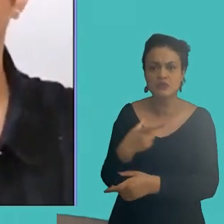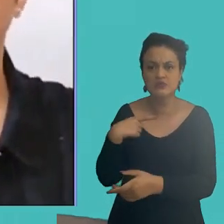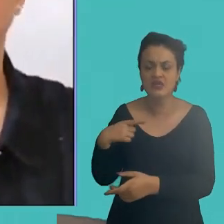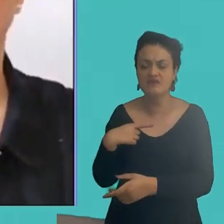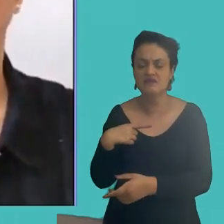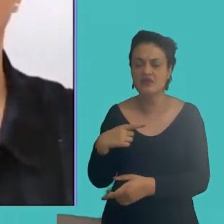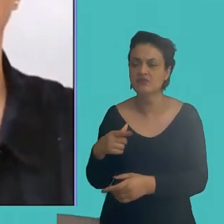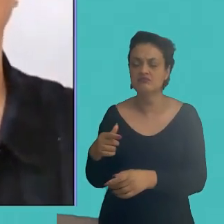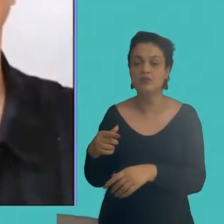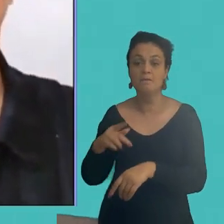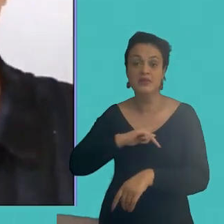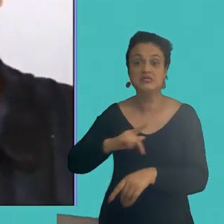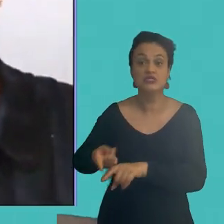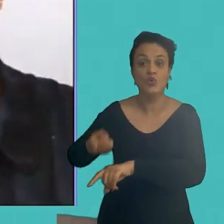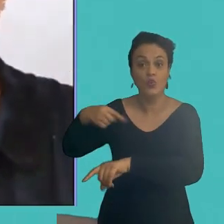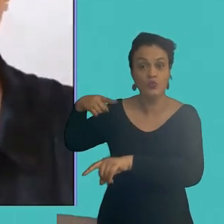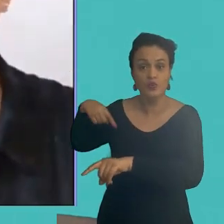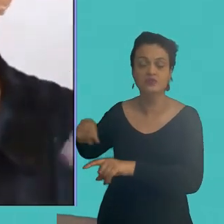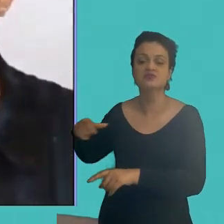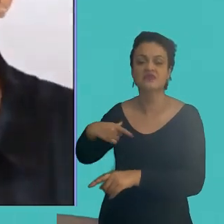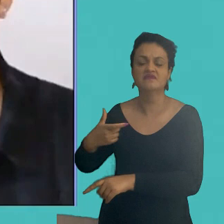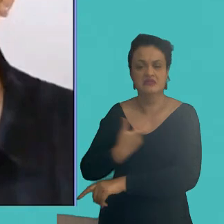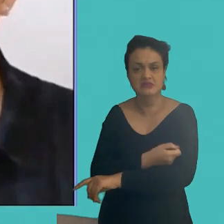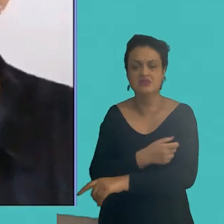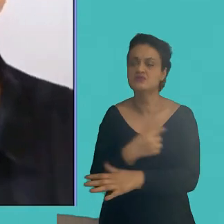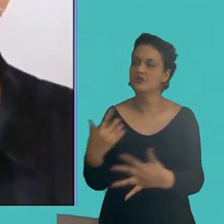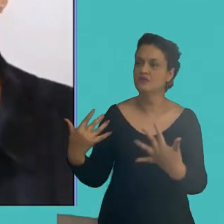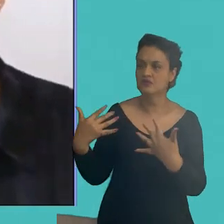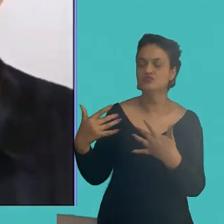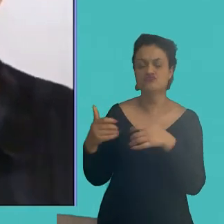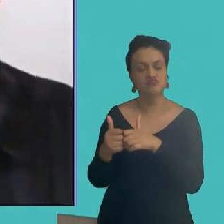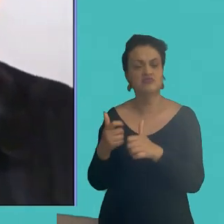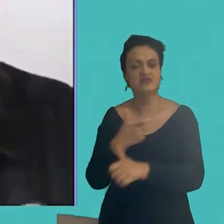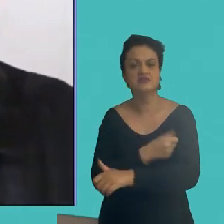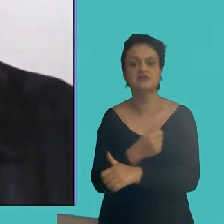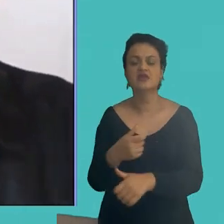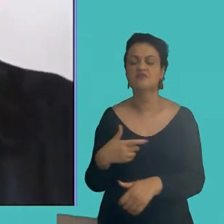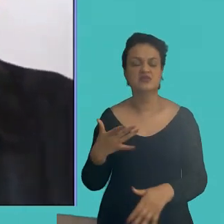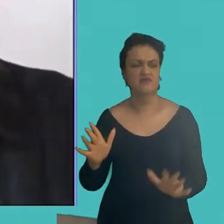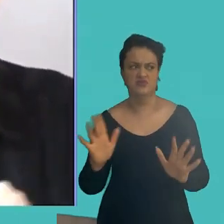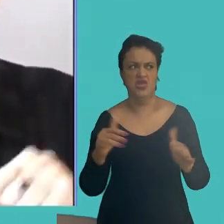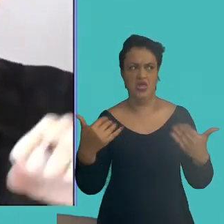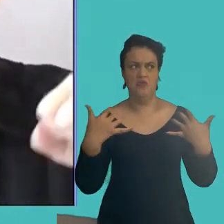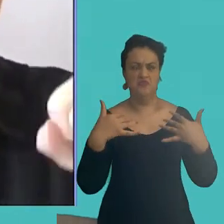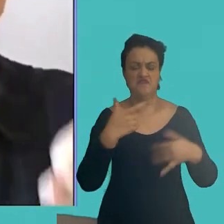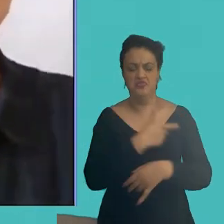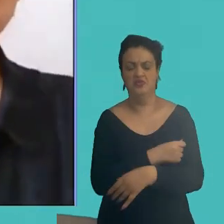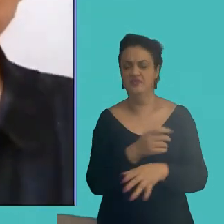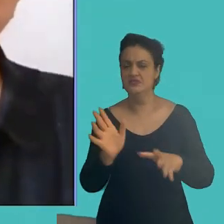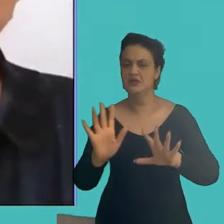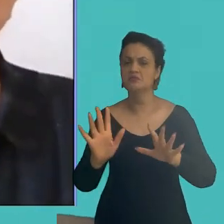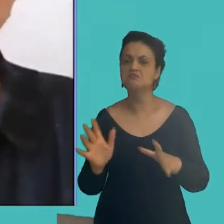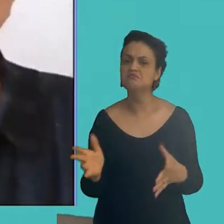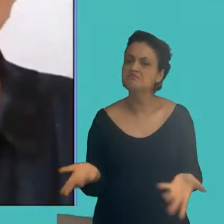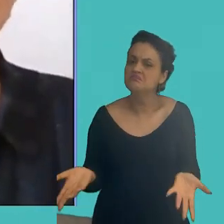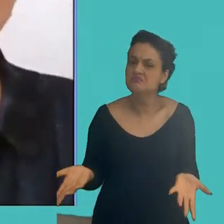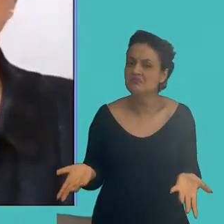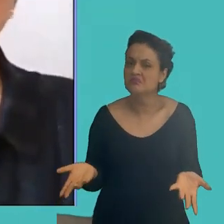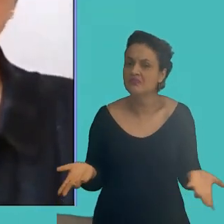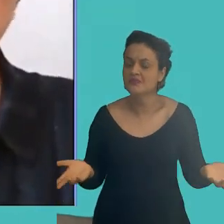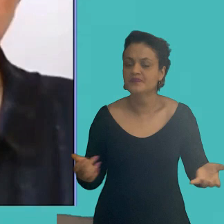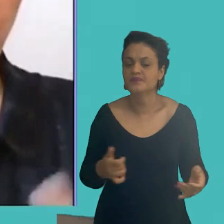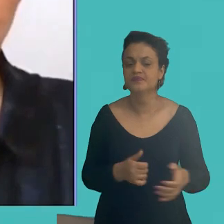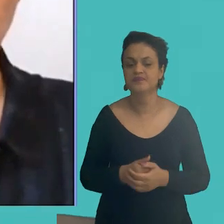o Biden, tomaram com suas respectivas esposas, tomaram publicamente, fizeram questão de fazer. Além disso,